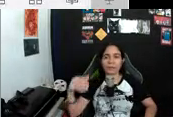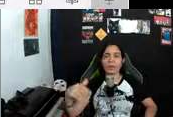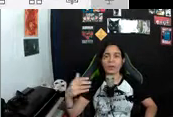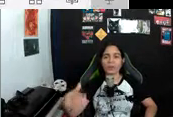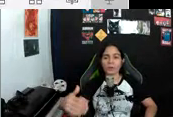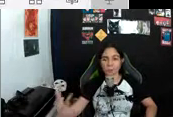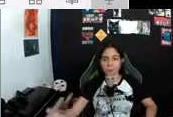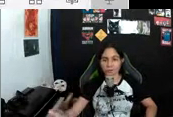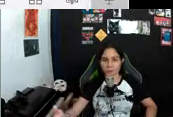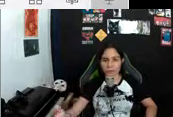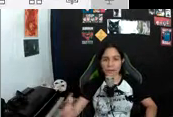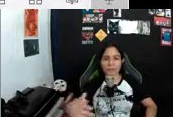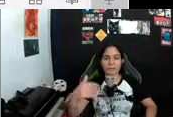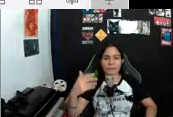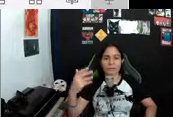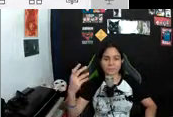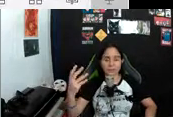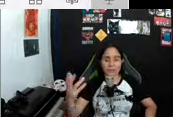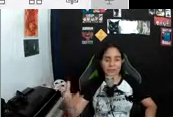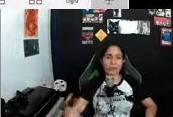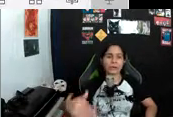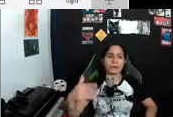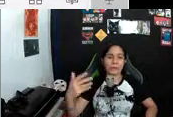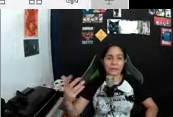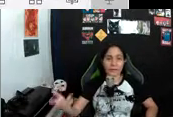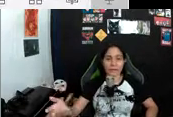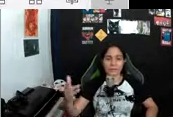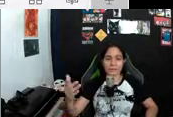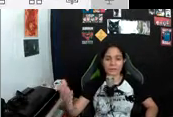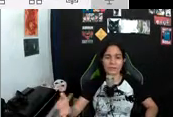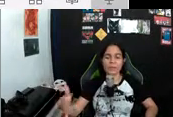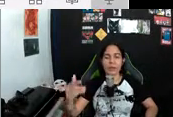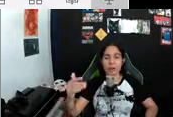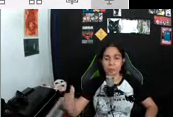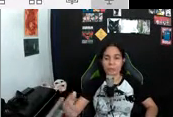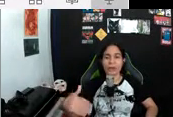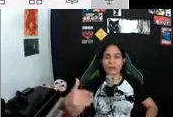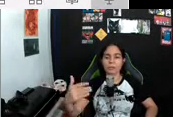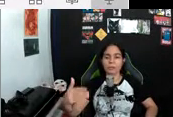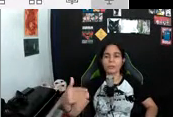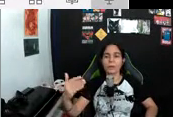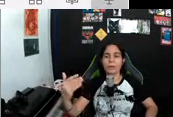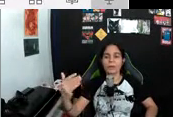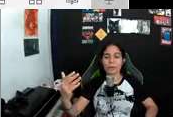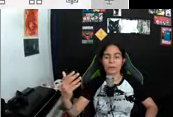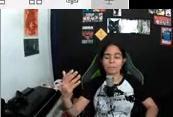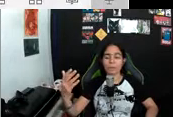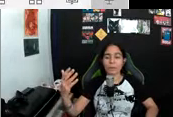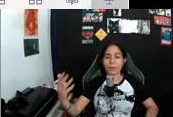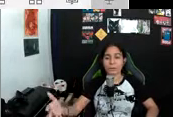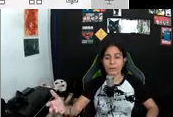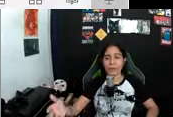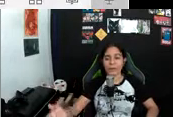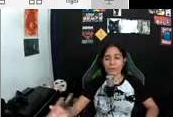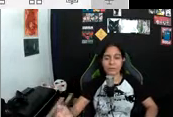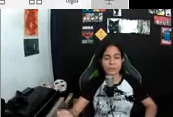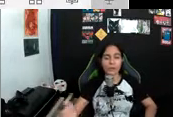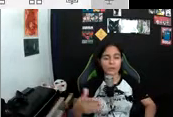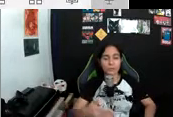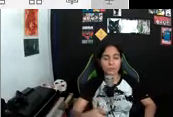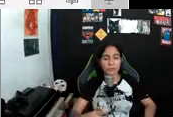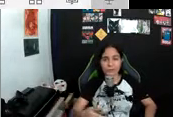vocês também, quanto profissionais. Vocês podem e devem, sim, lutar por uma